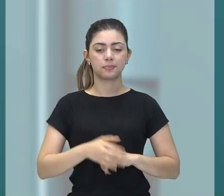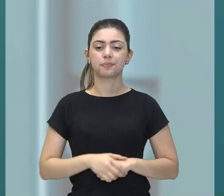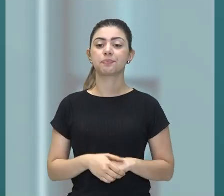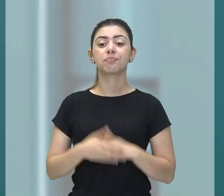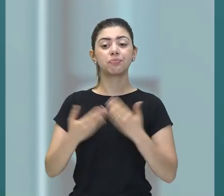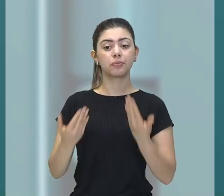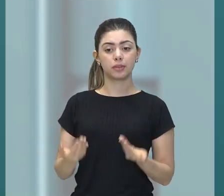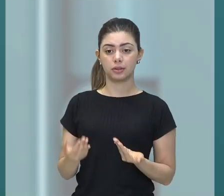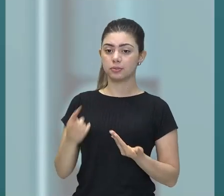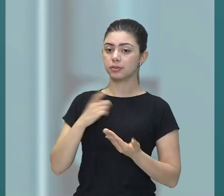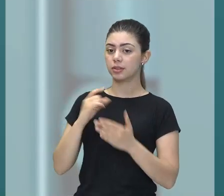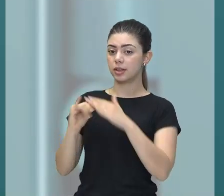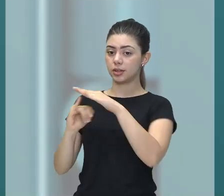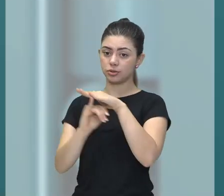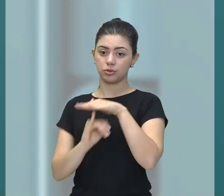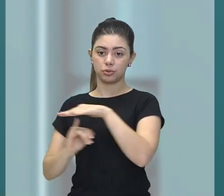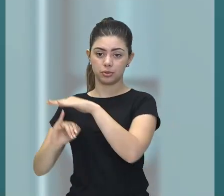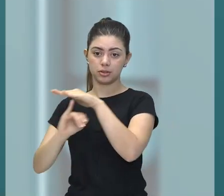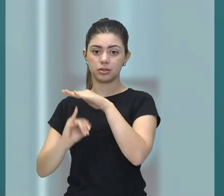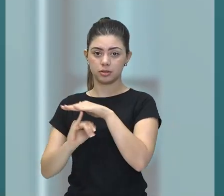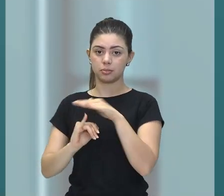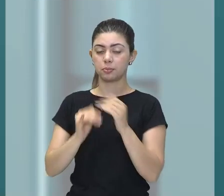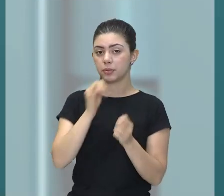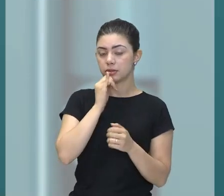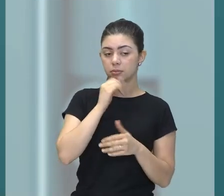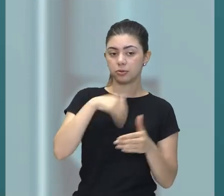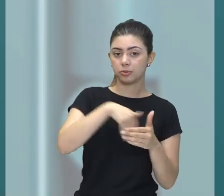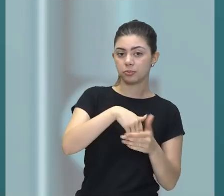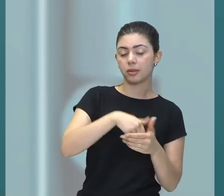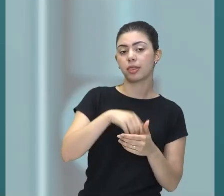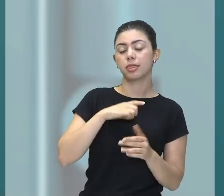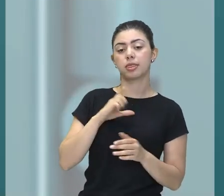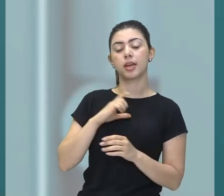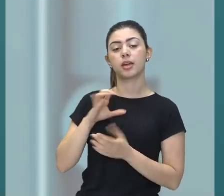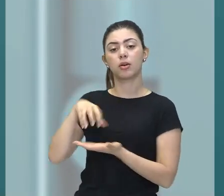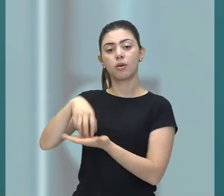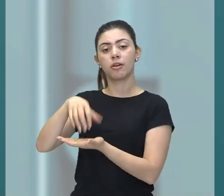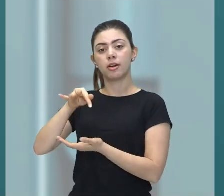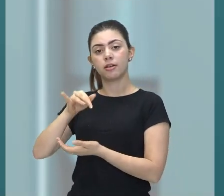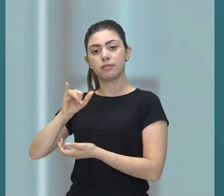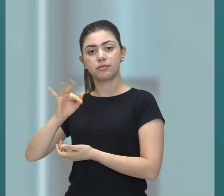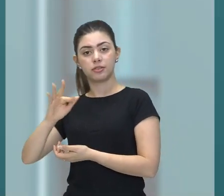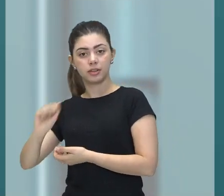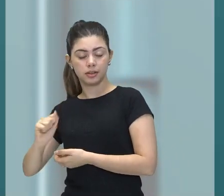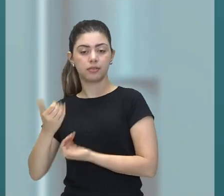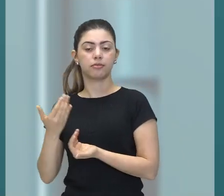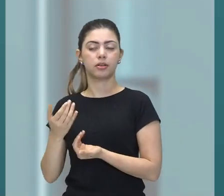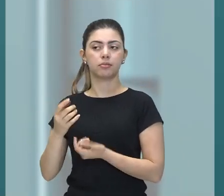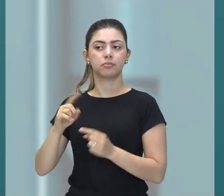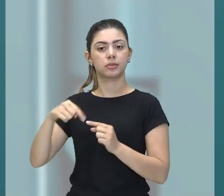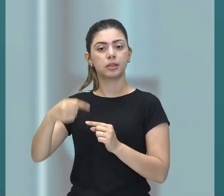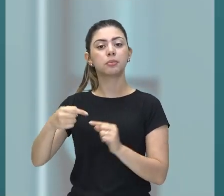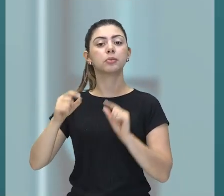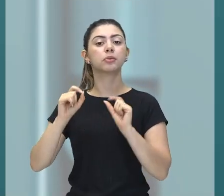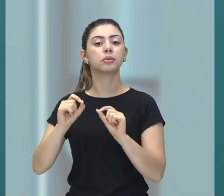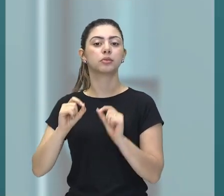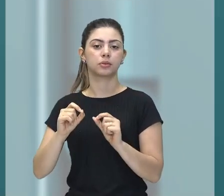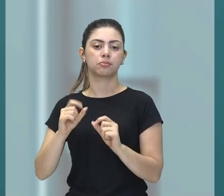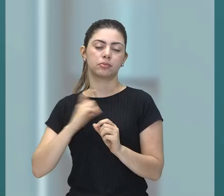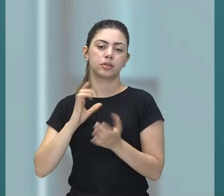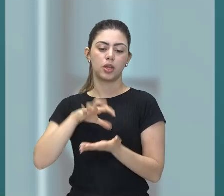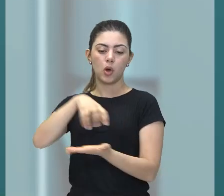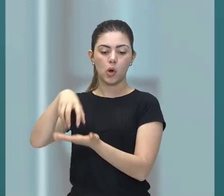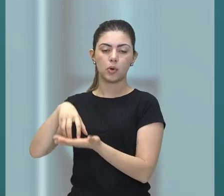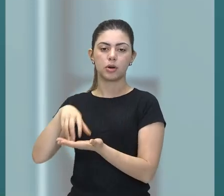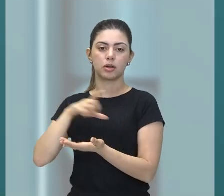vai desde a maior, no caso do futebol, nós temos a FIFA, aí depois nós temos a que